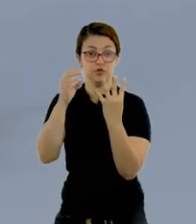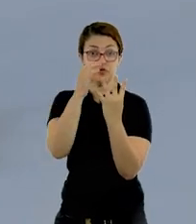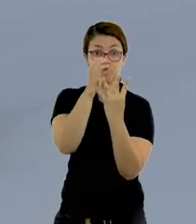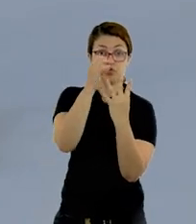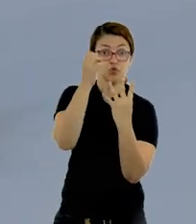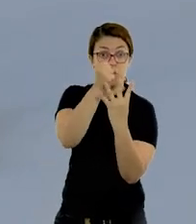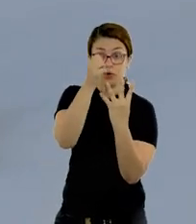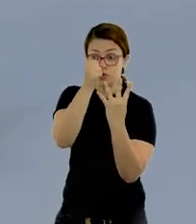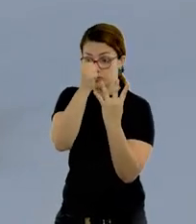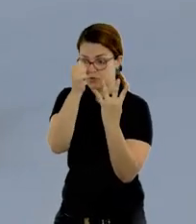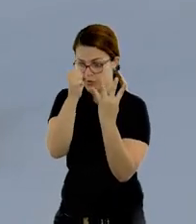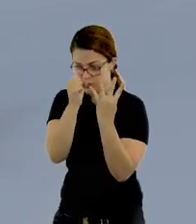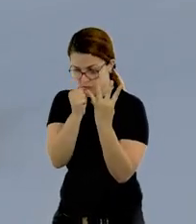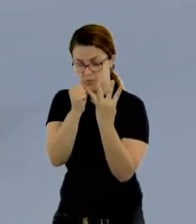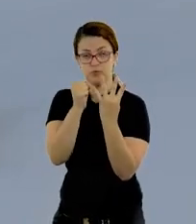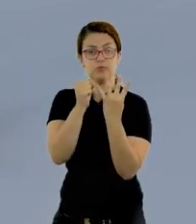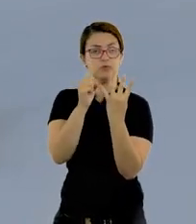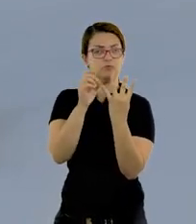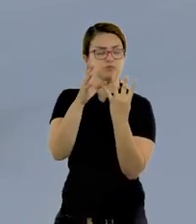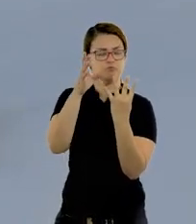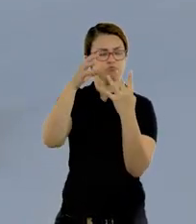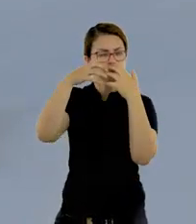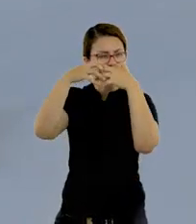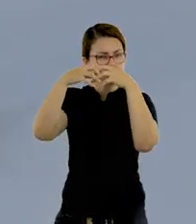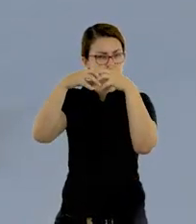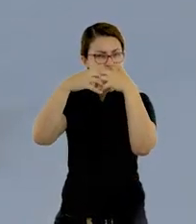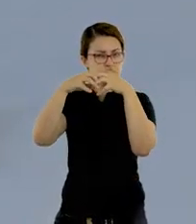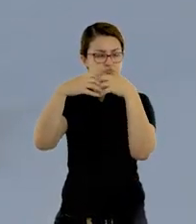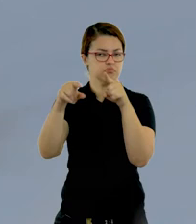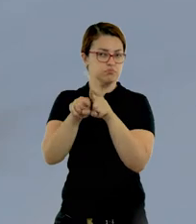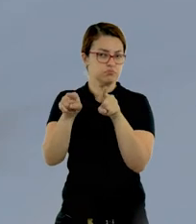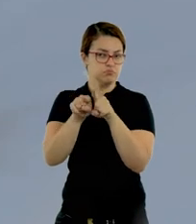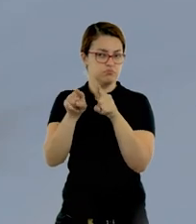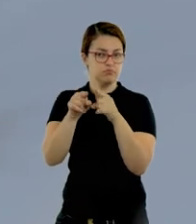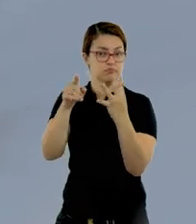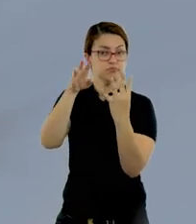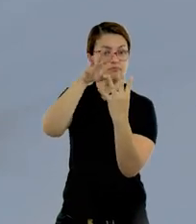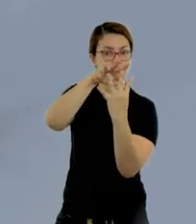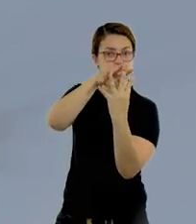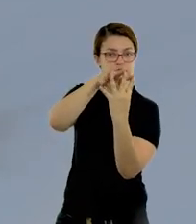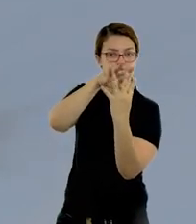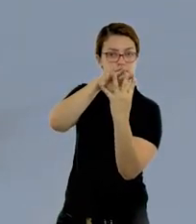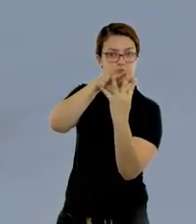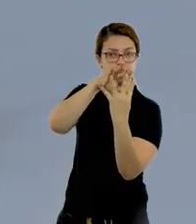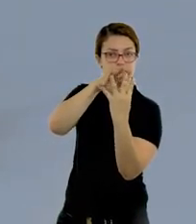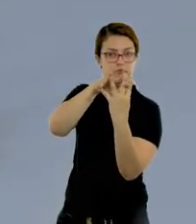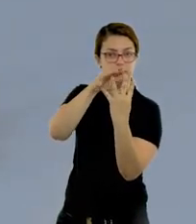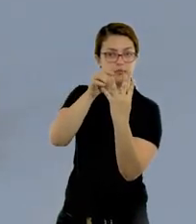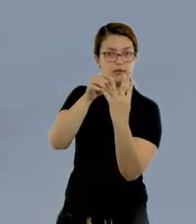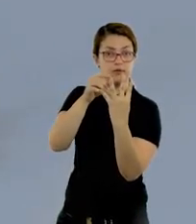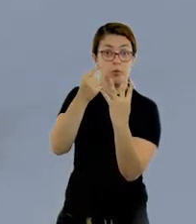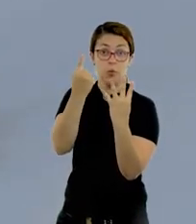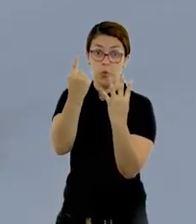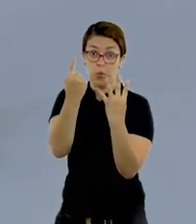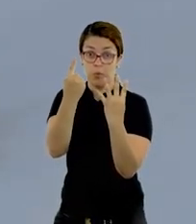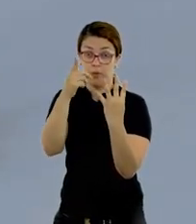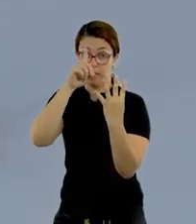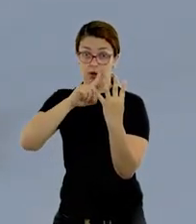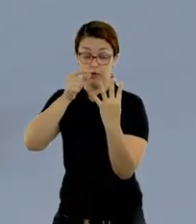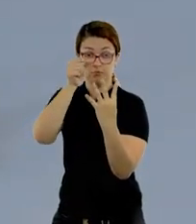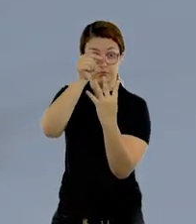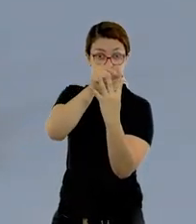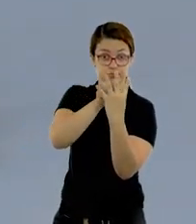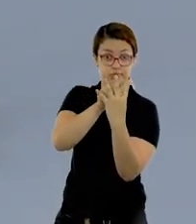vou somando, né? Então, eu posso fazer o cálculo mental ou eu posso fazer dessa forma também. E na ordem do milhar, eu tenho